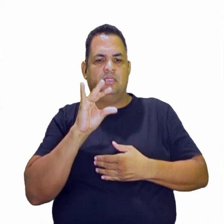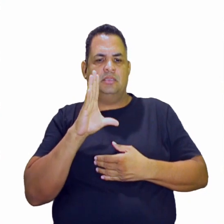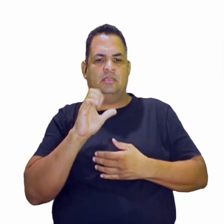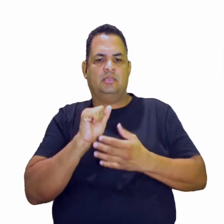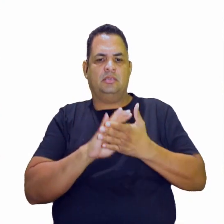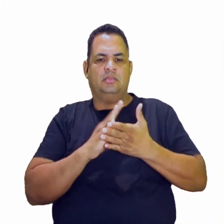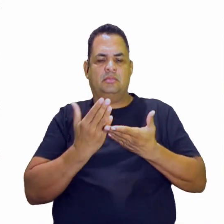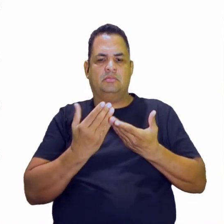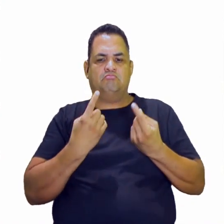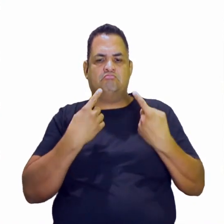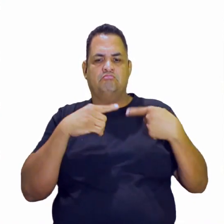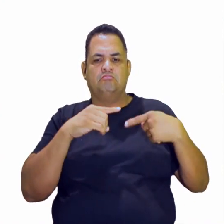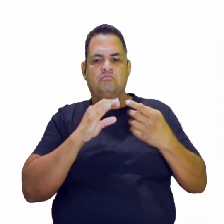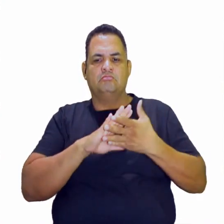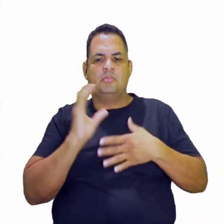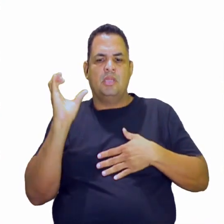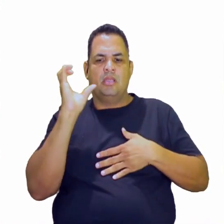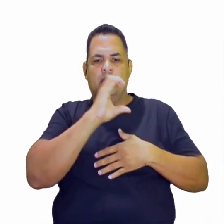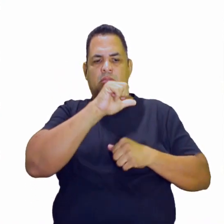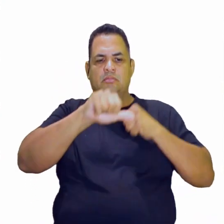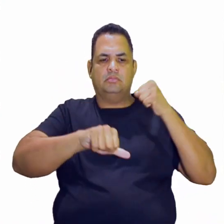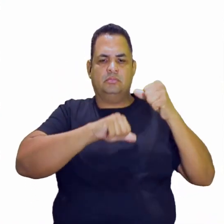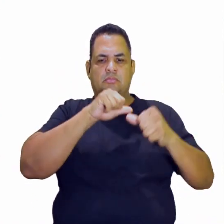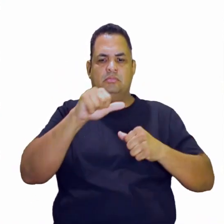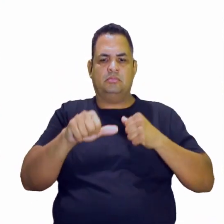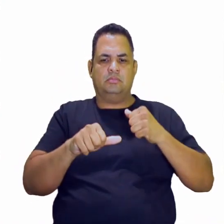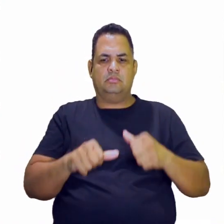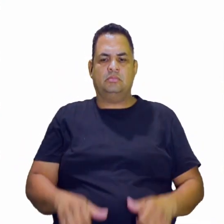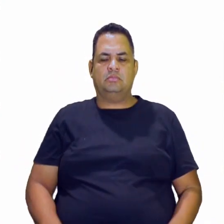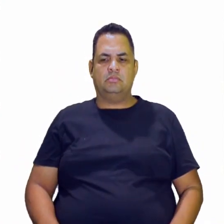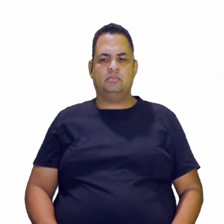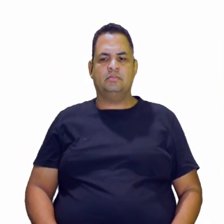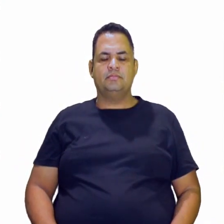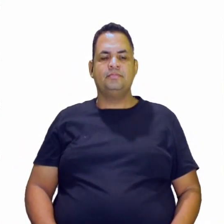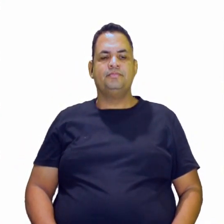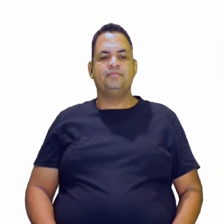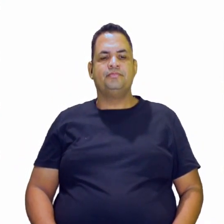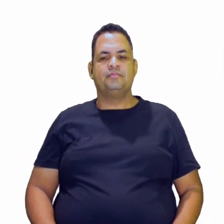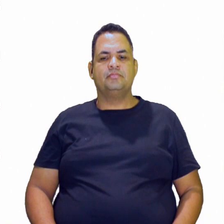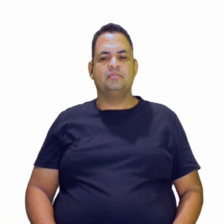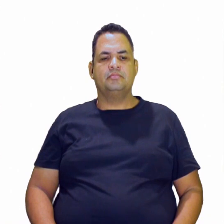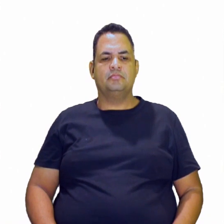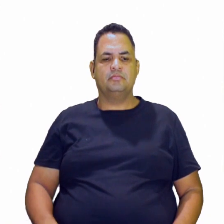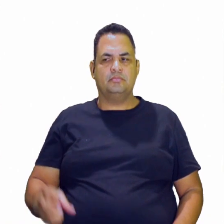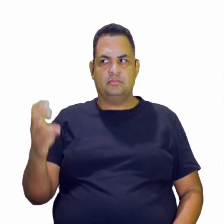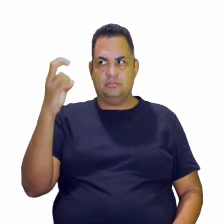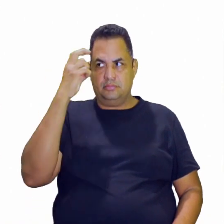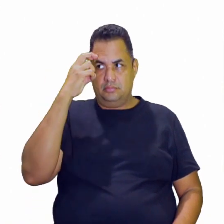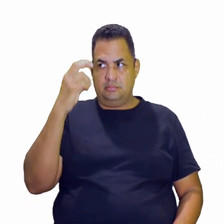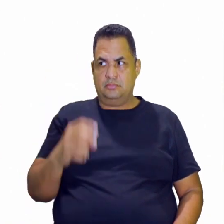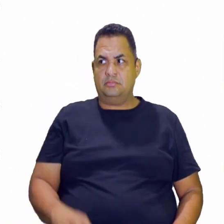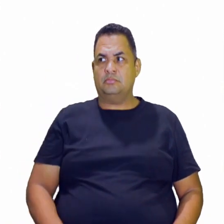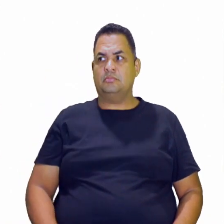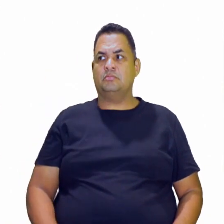cadenciados, como contestação às práticas, às rápidas mudanças